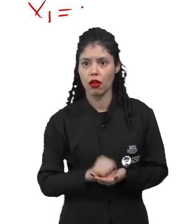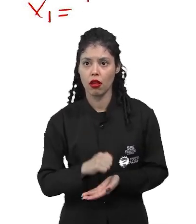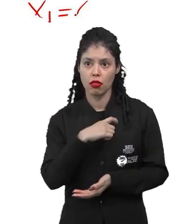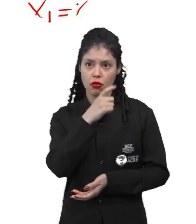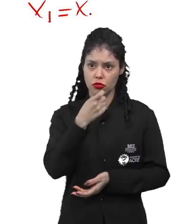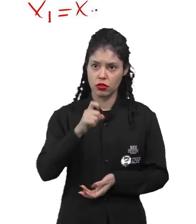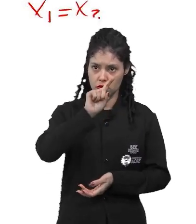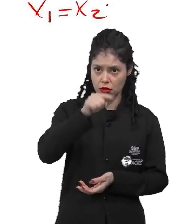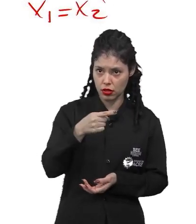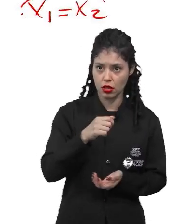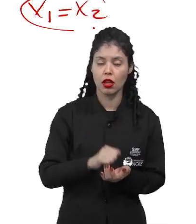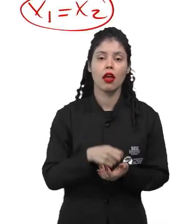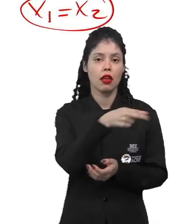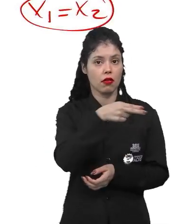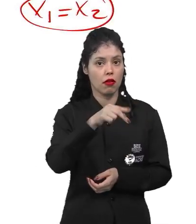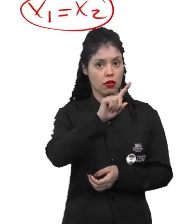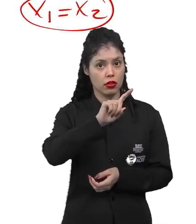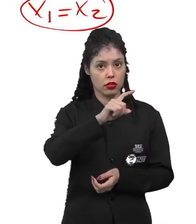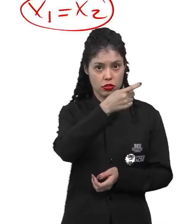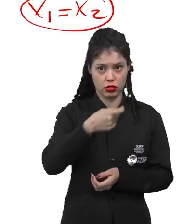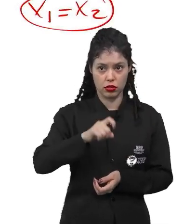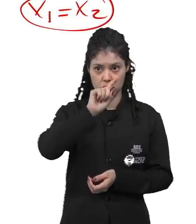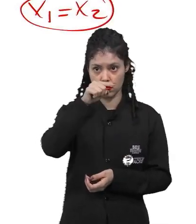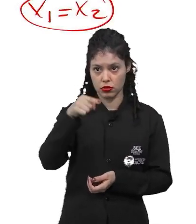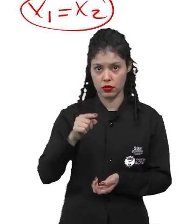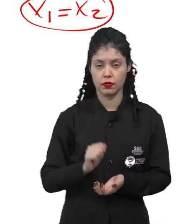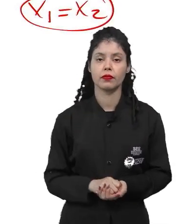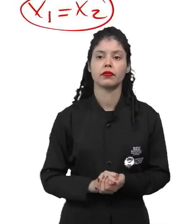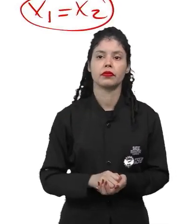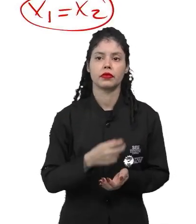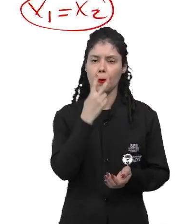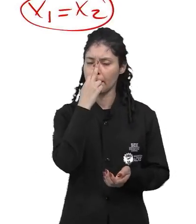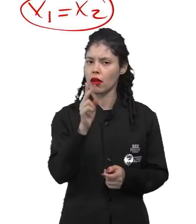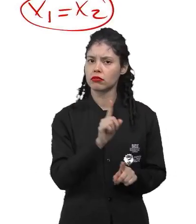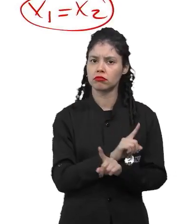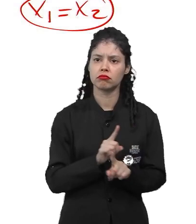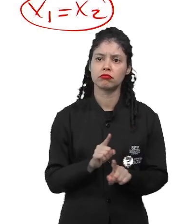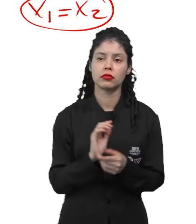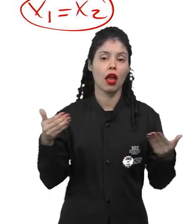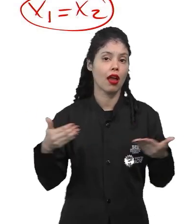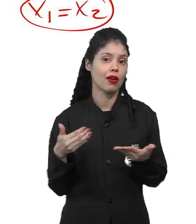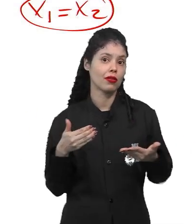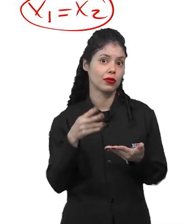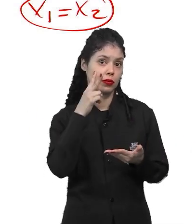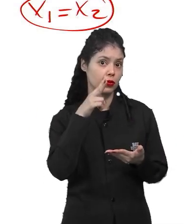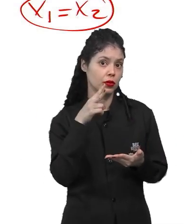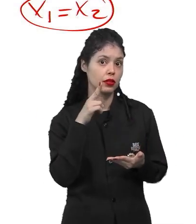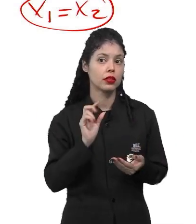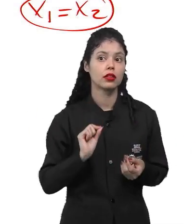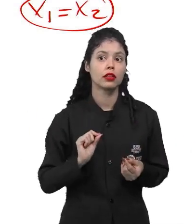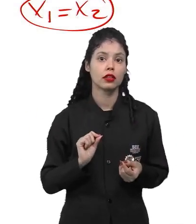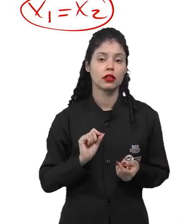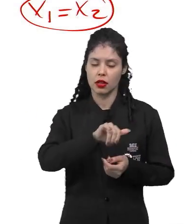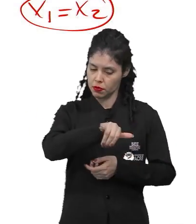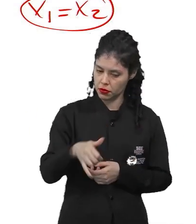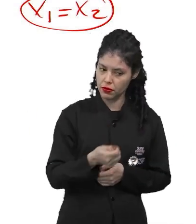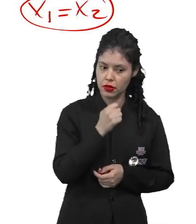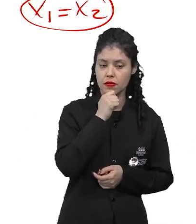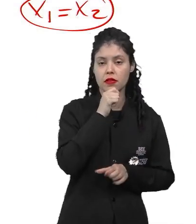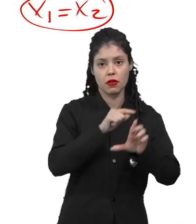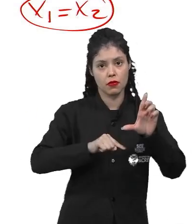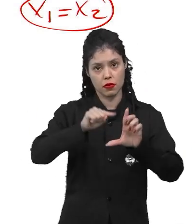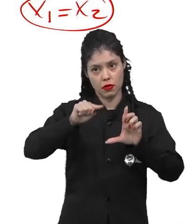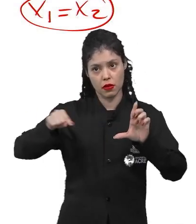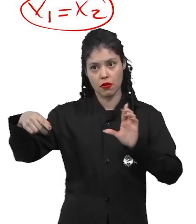x' igual a x duas linhas. Professor, mas esse gráfico aqui não aparece, né? Agora sim, eu vou aproveitar um pouquinho o gráfico